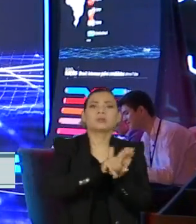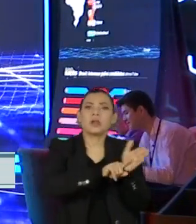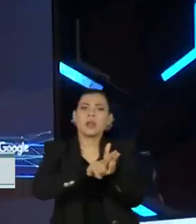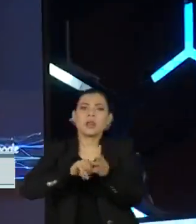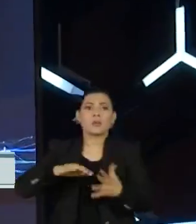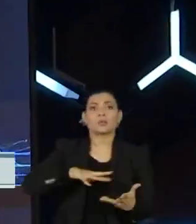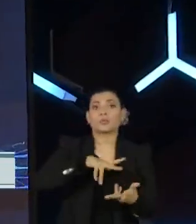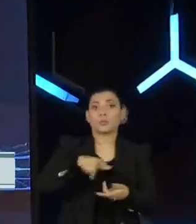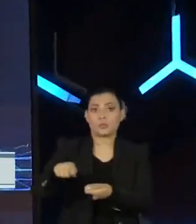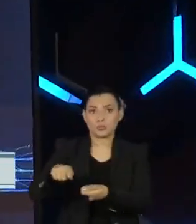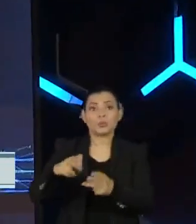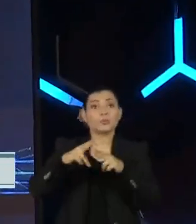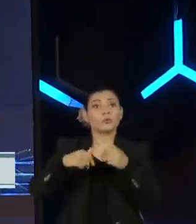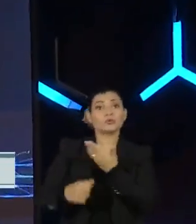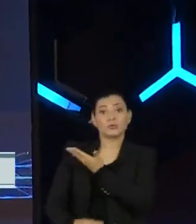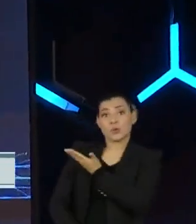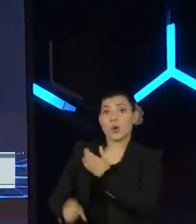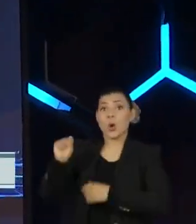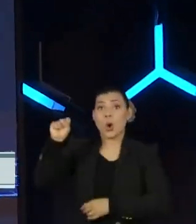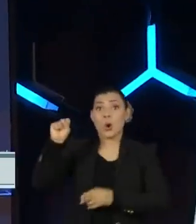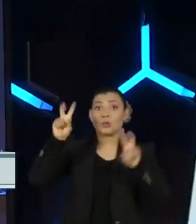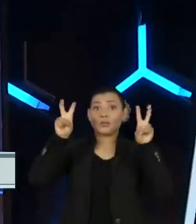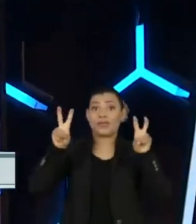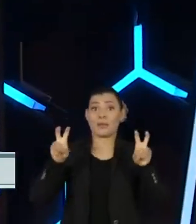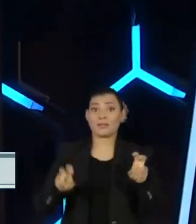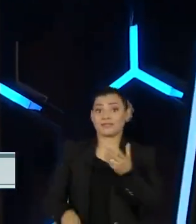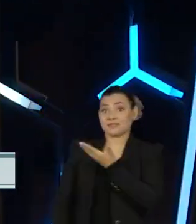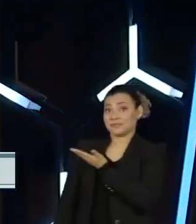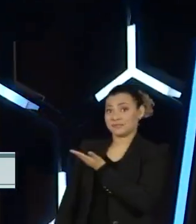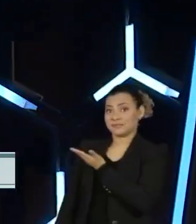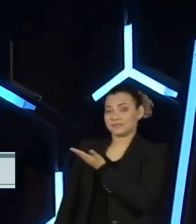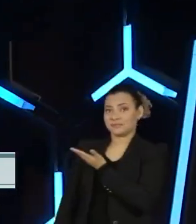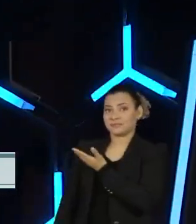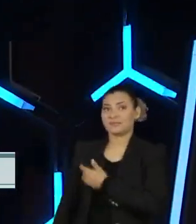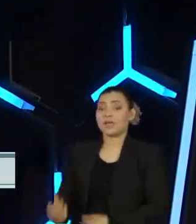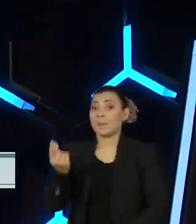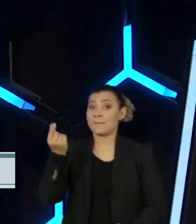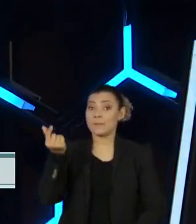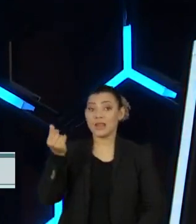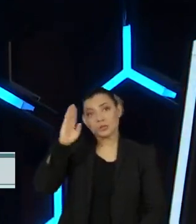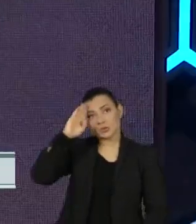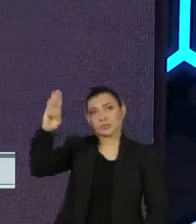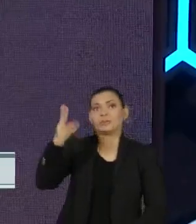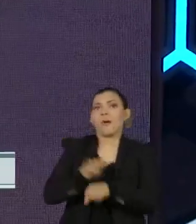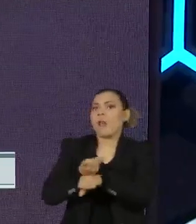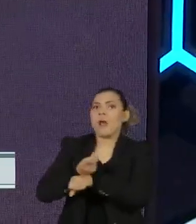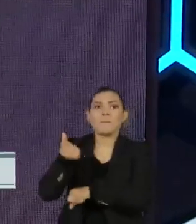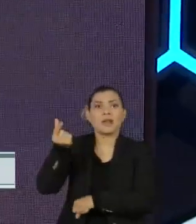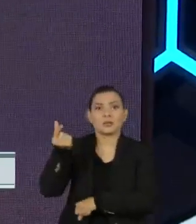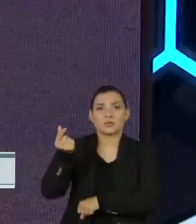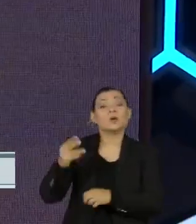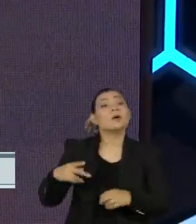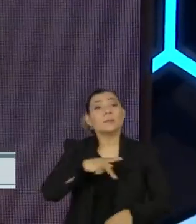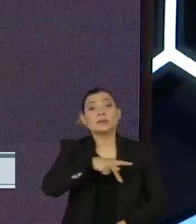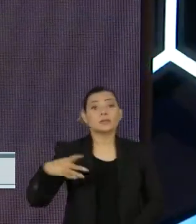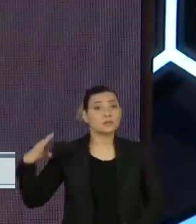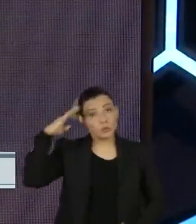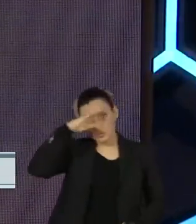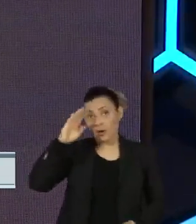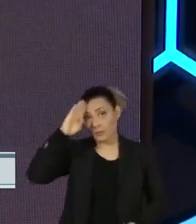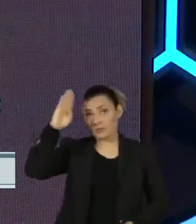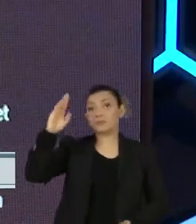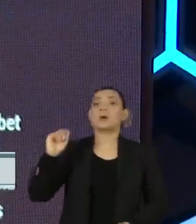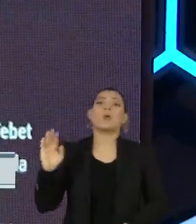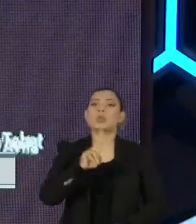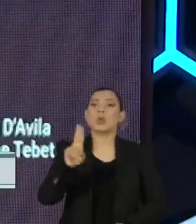buscas do mundo. Entre os 8 temas-chave analisados, preços foi o mais buscado. Jair Bolsonaro foi o candidato